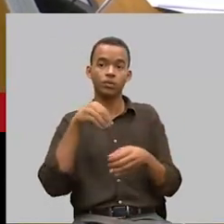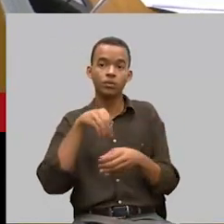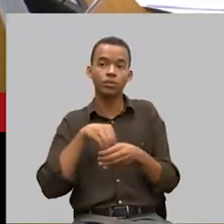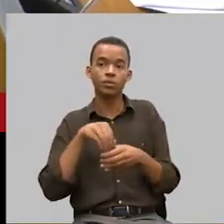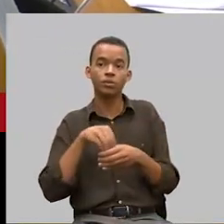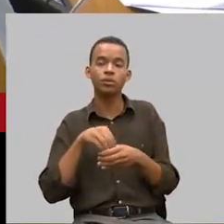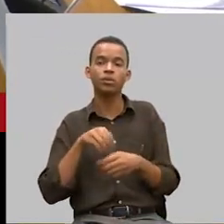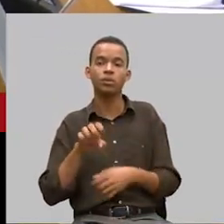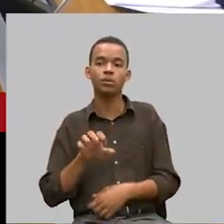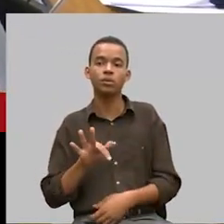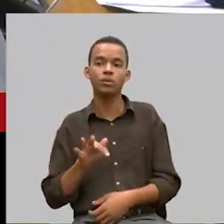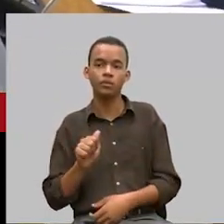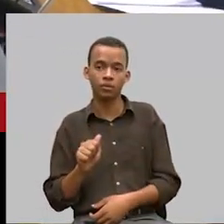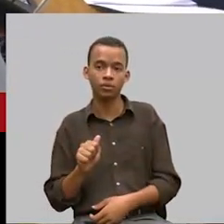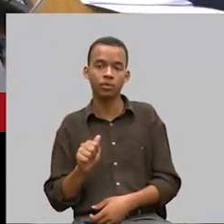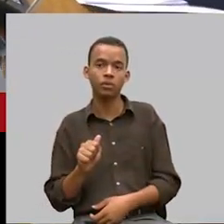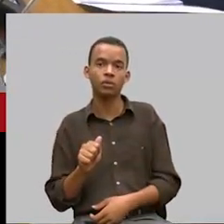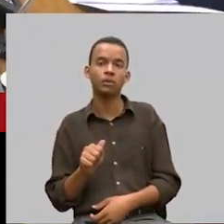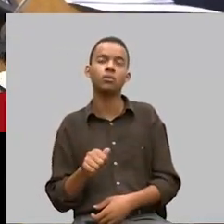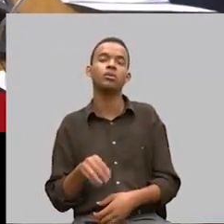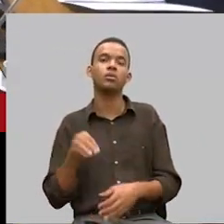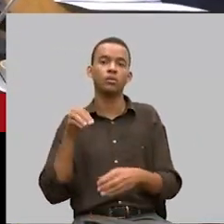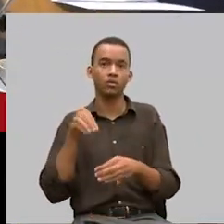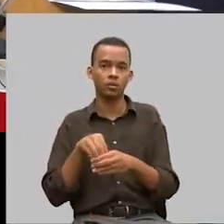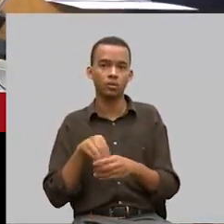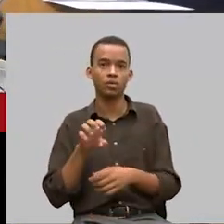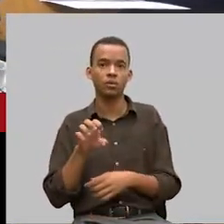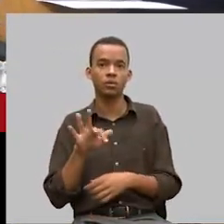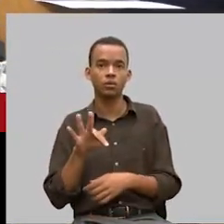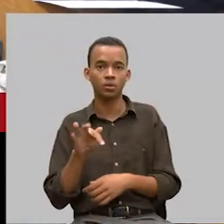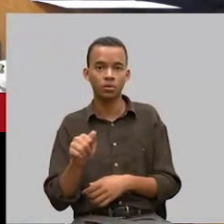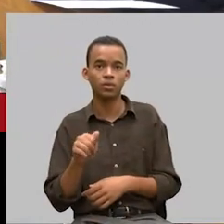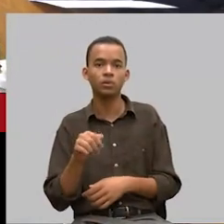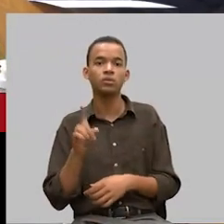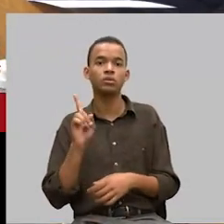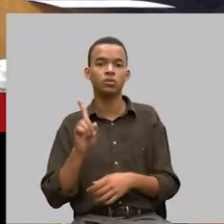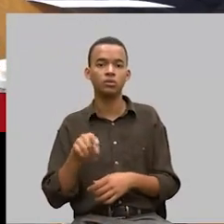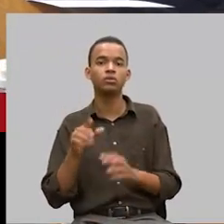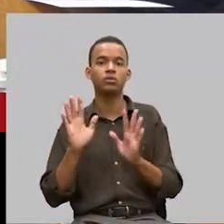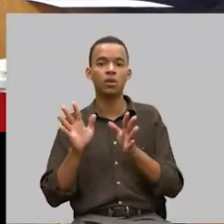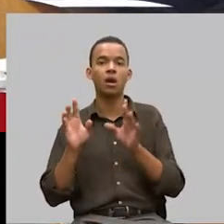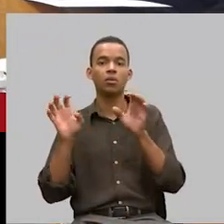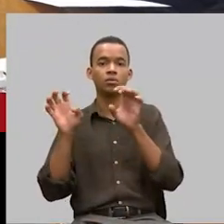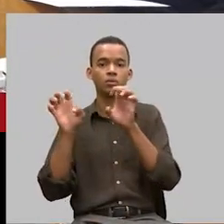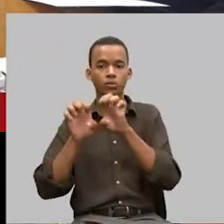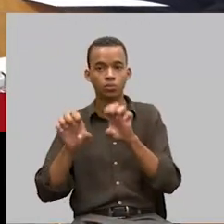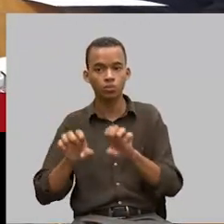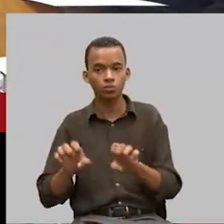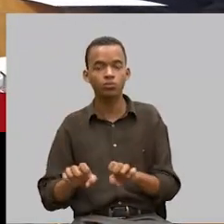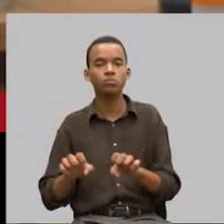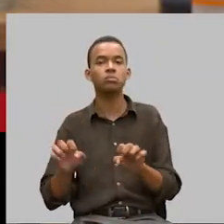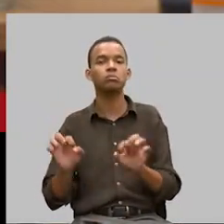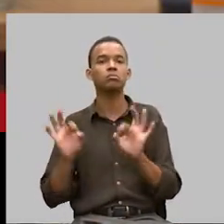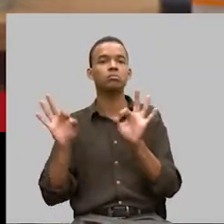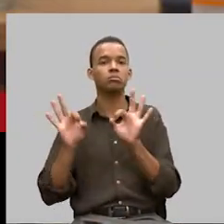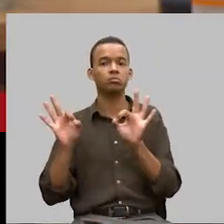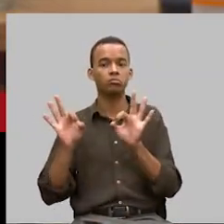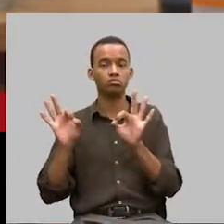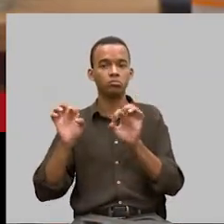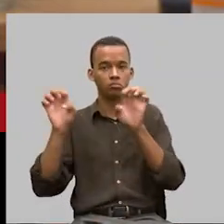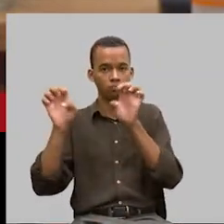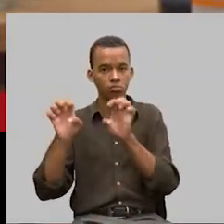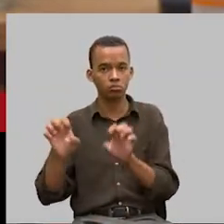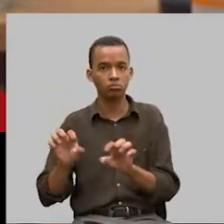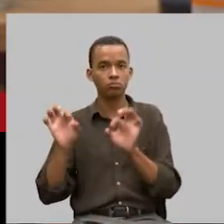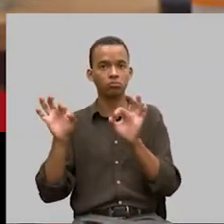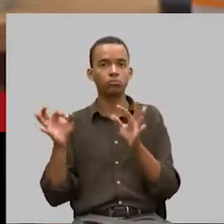ainda digo as Universidades porque elas já têm uma estrutura de excelência né Essa estrutura de excelência para